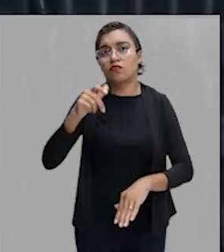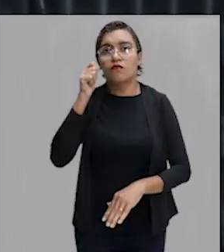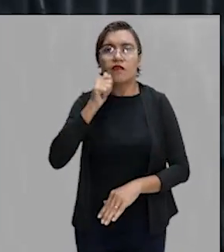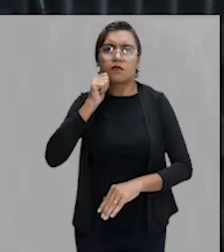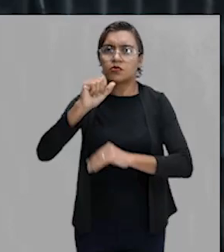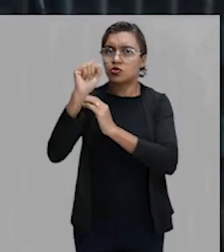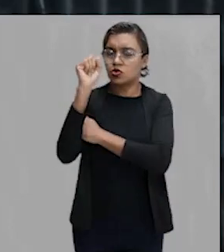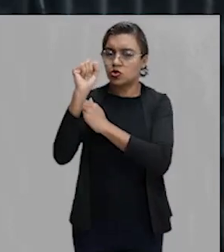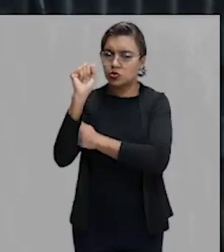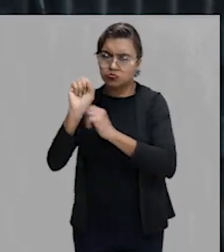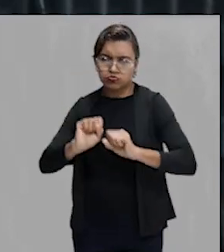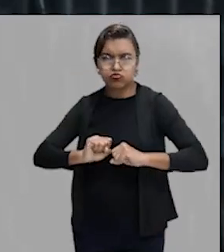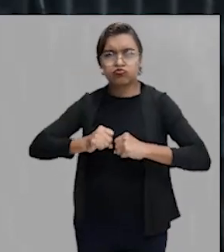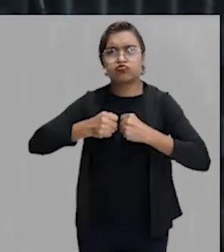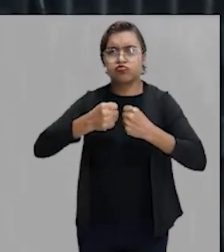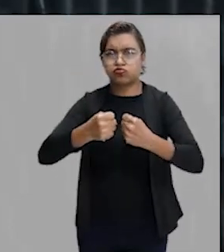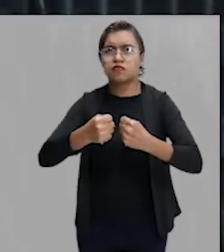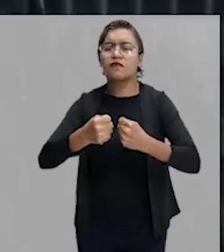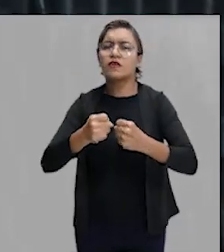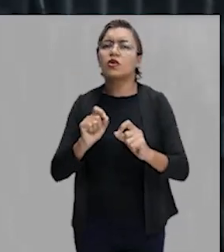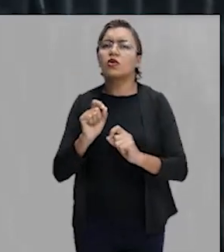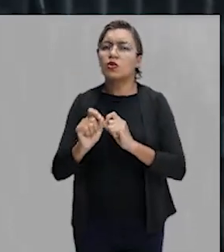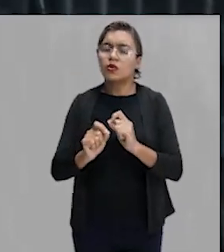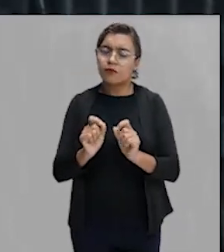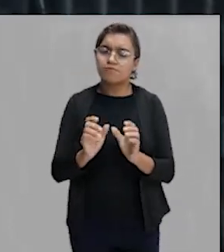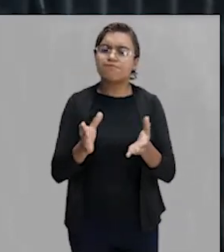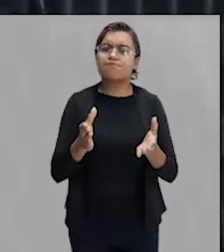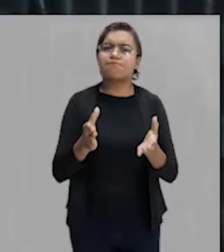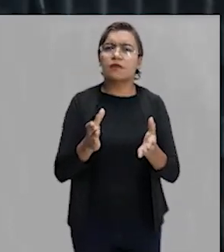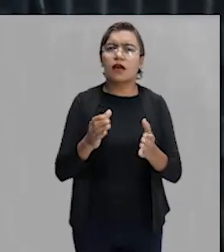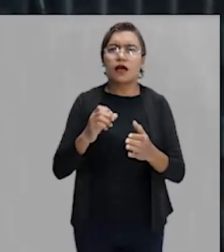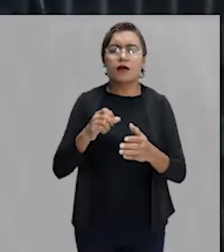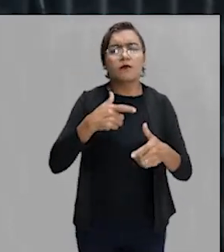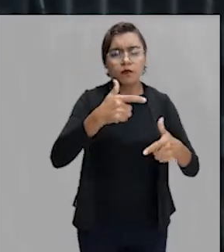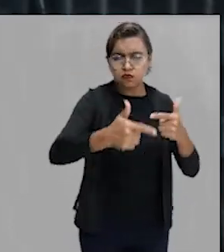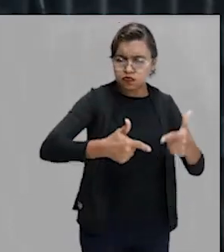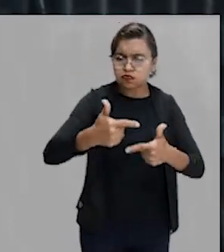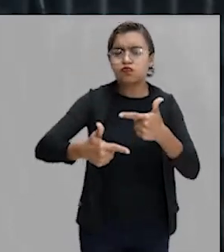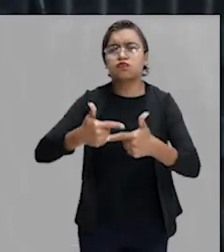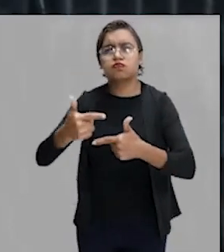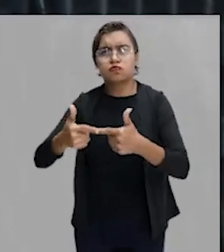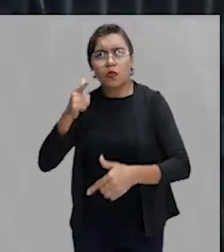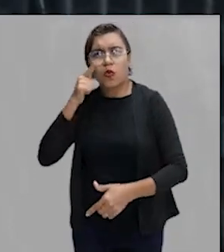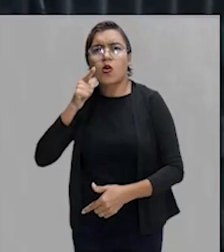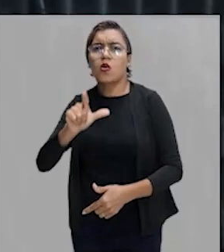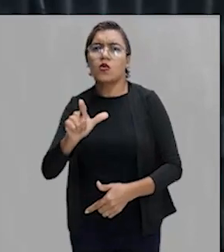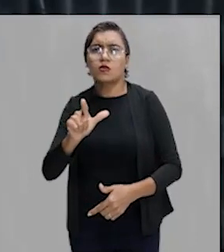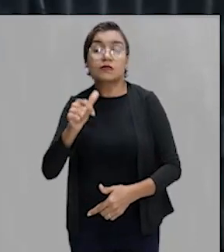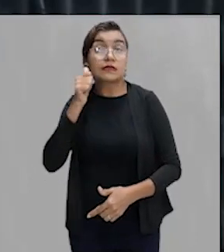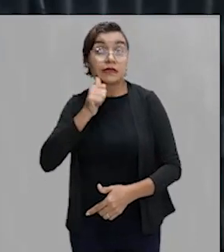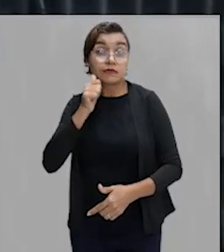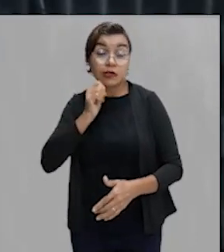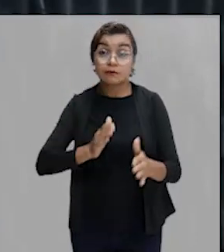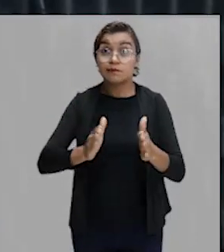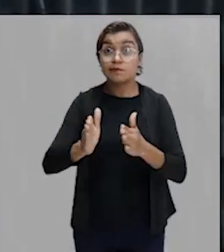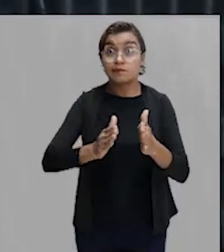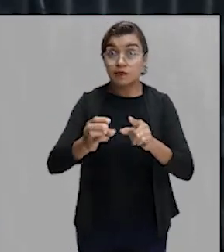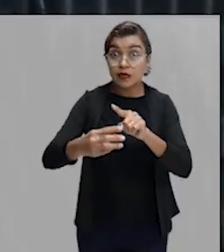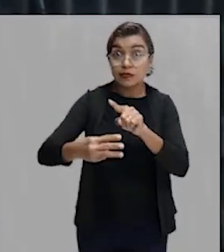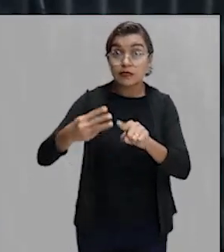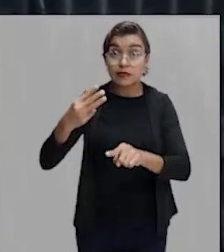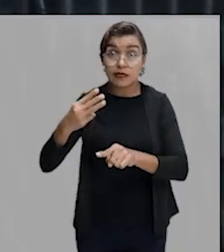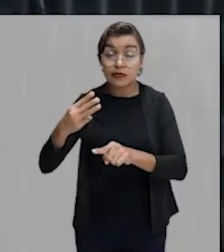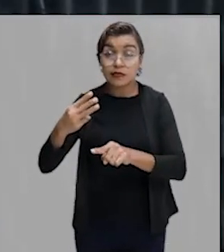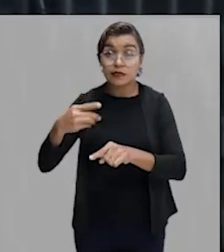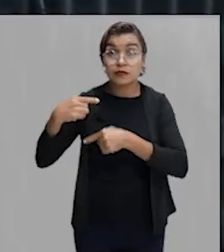primeira, segunda, terceira onda, e que faz parte ali das conquistas também das mulheres nesse período de tempo, nessas 3